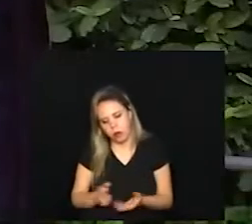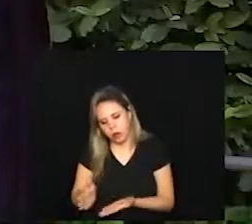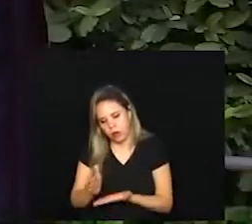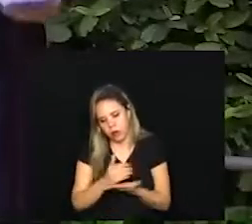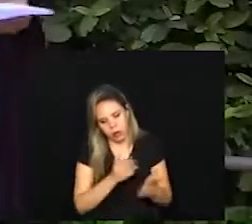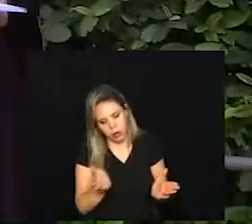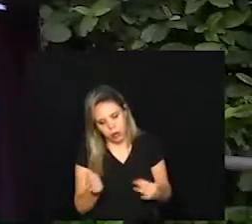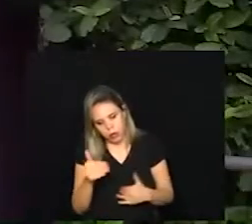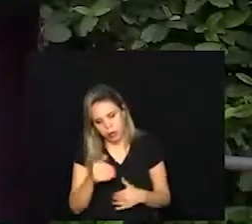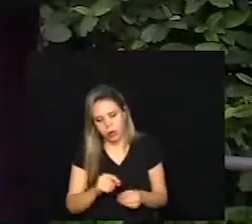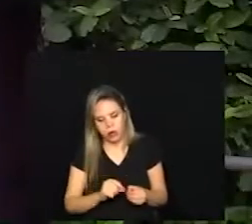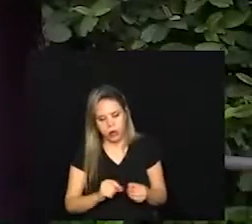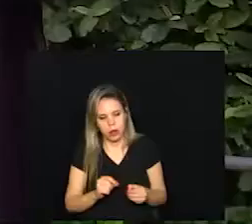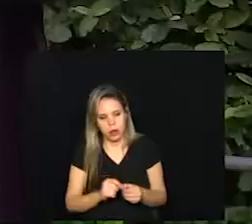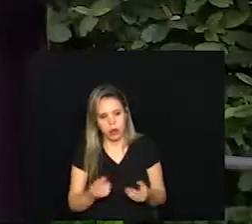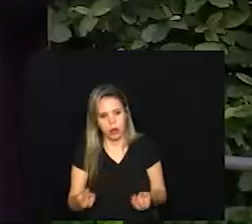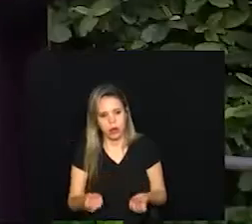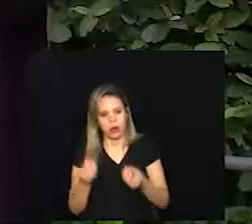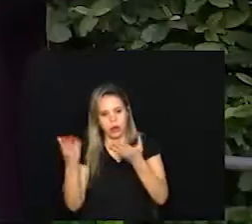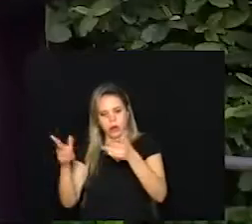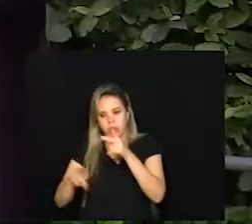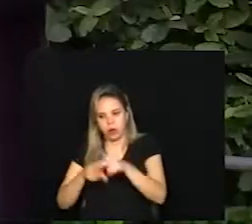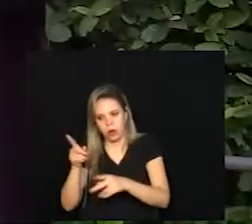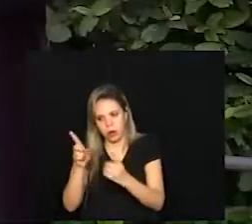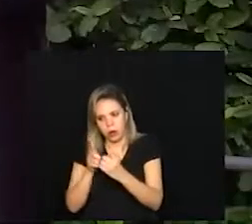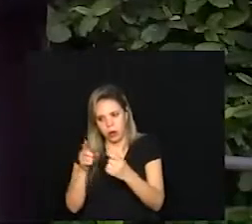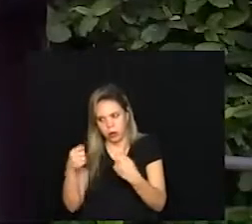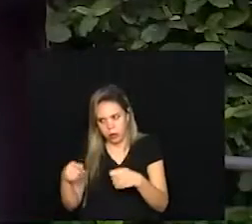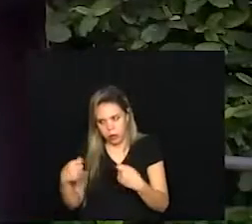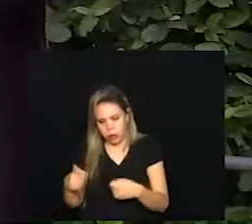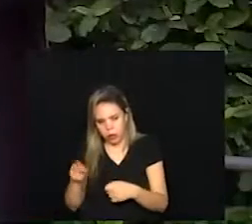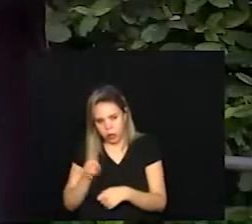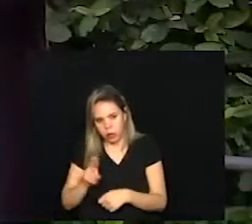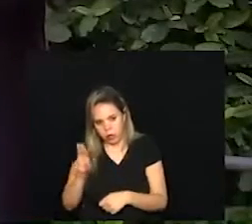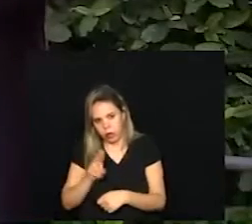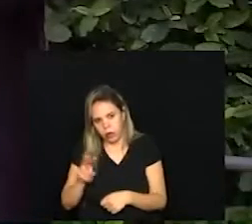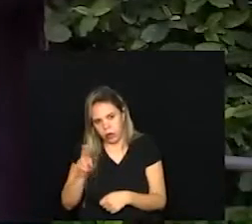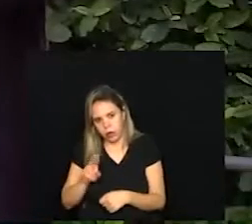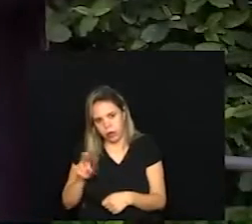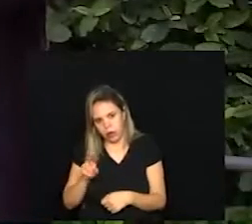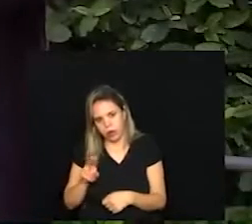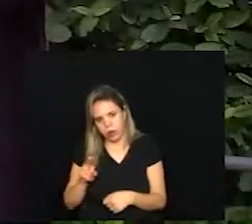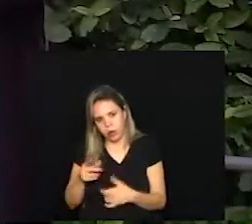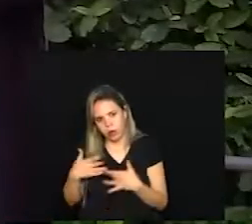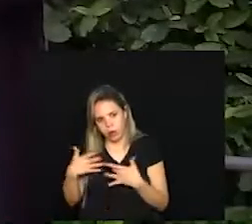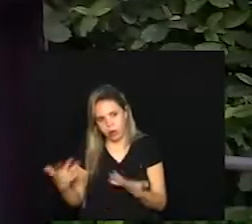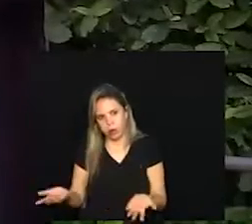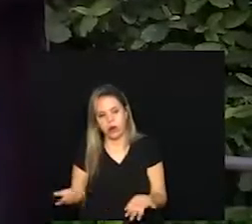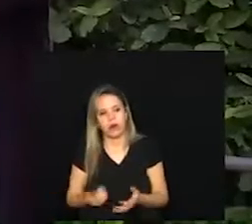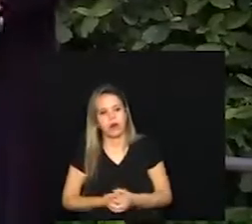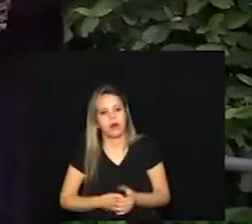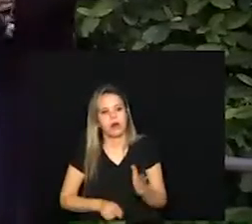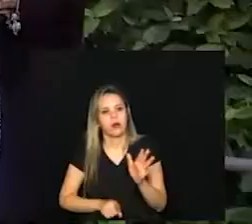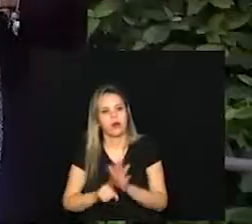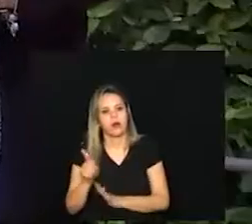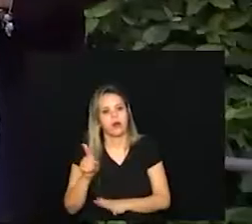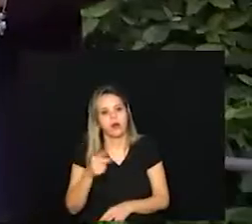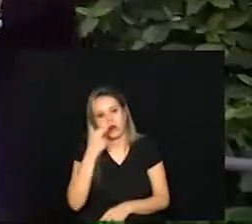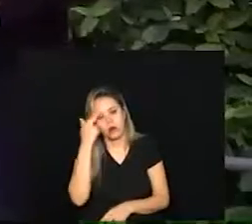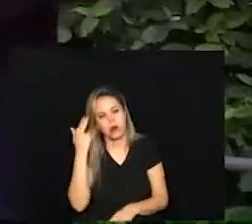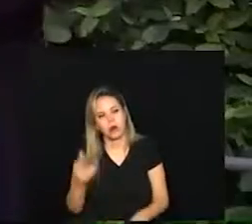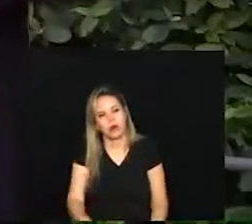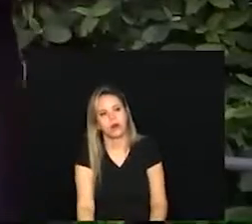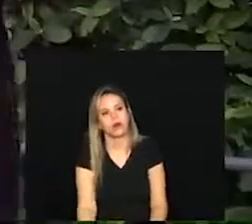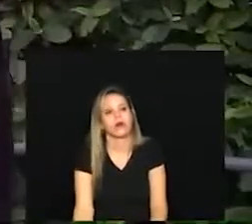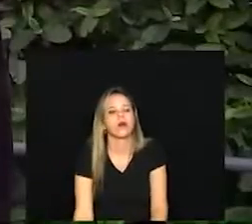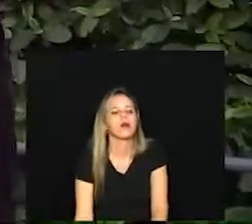das caixas e já faz a destinação para os serviços que fazem uso dessa doação. Deixa eu perguntar para o Gabriel, não sei se